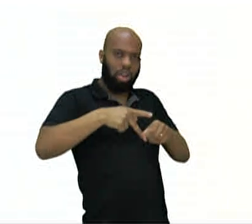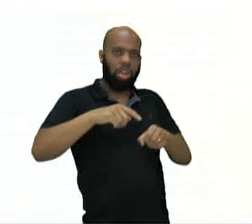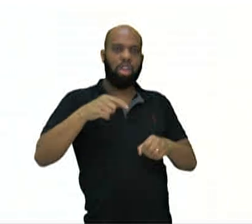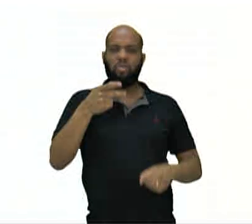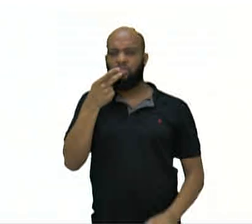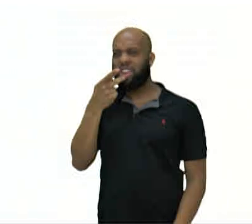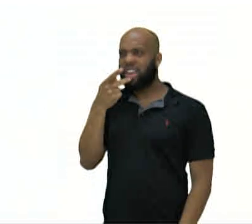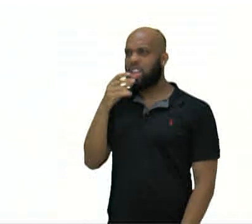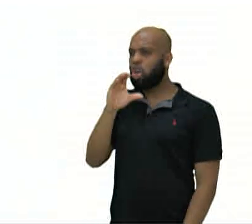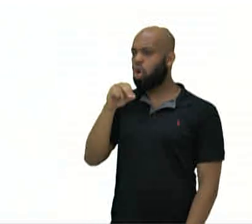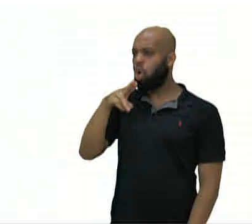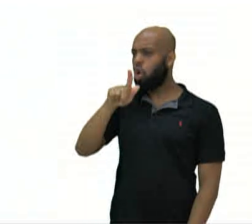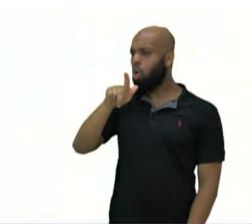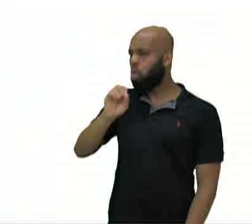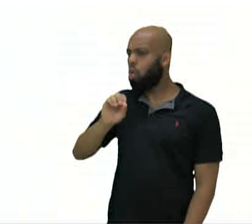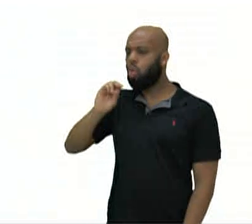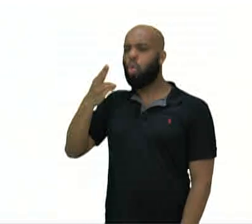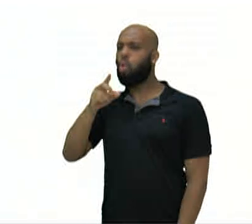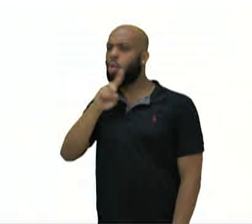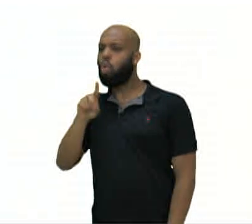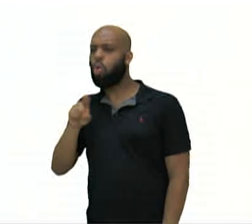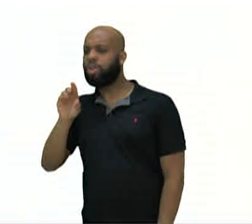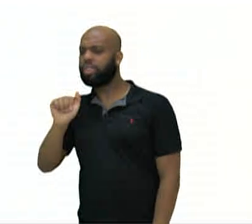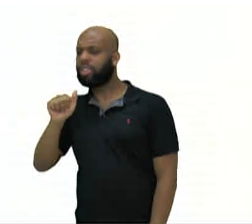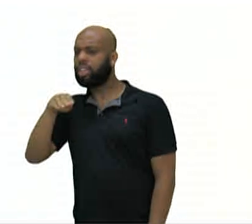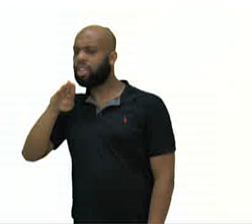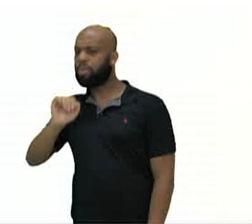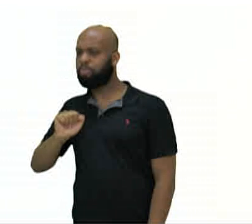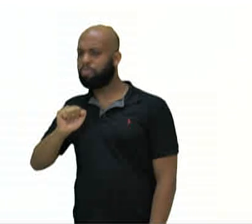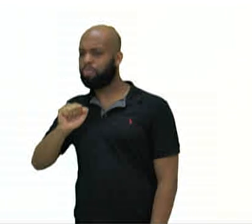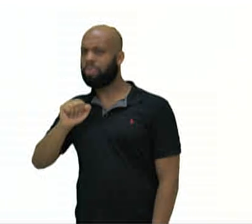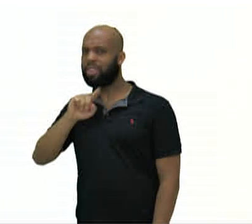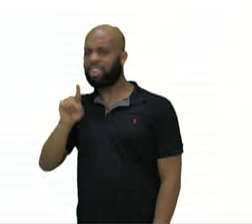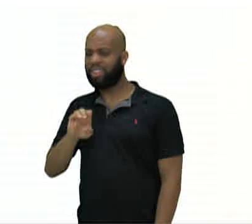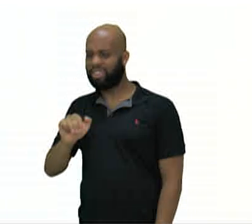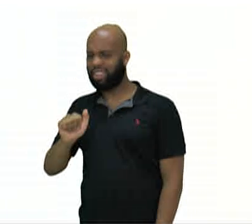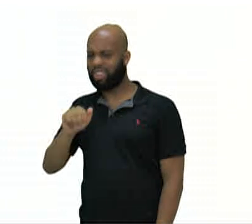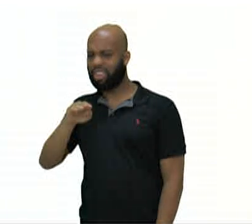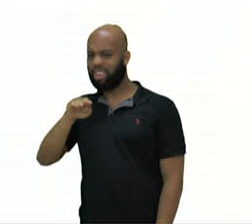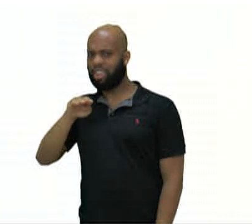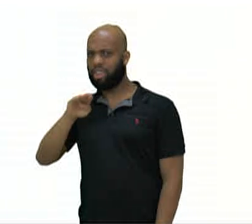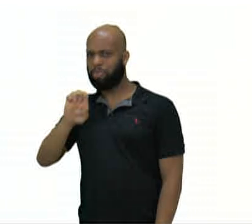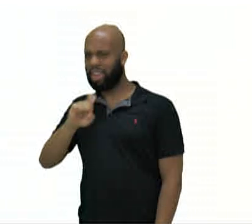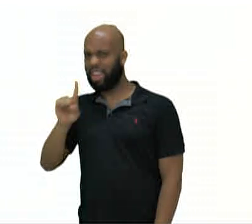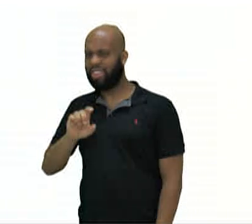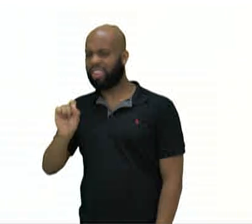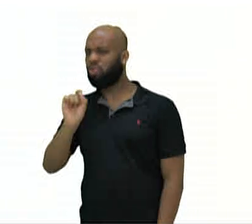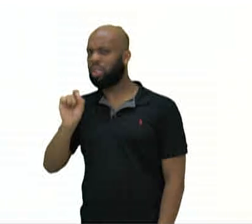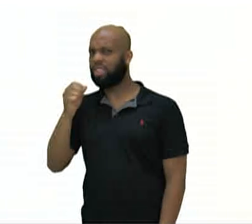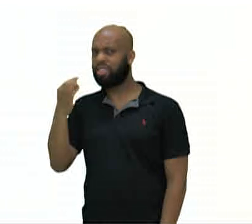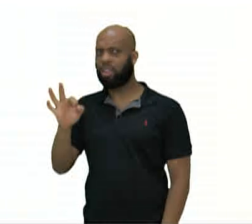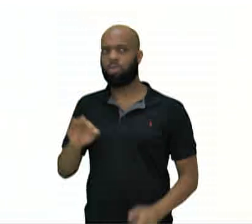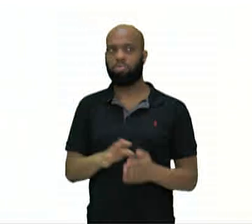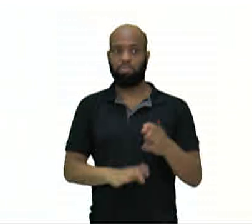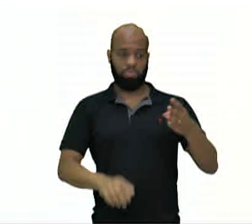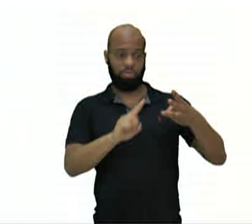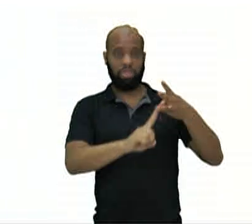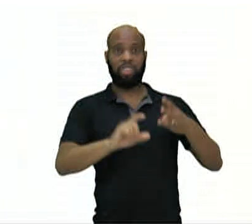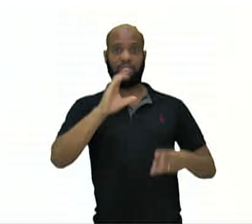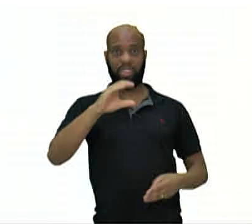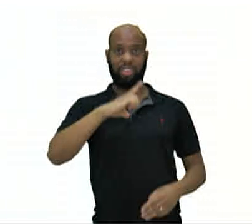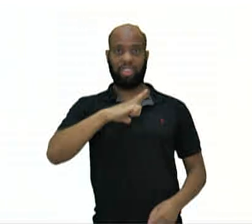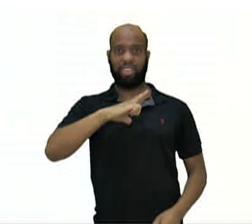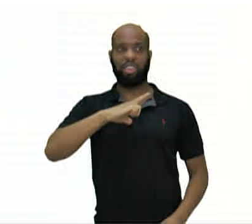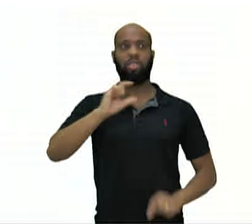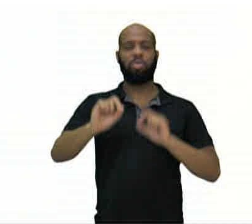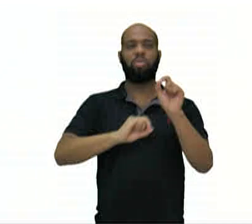Zambeze ou era o Congo? Eu não estou lembrado muito bem. Aí você pensa. E letra C. Na África Setentrional, norte